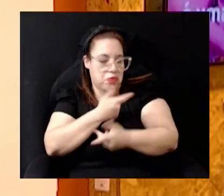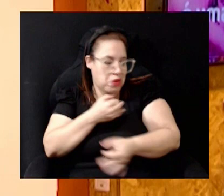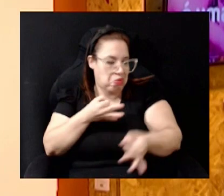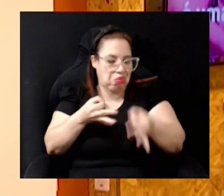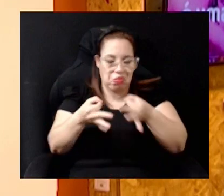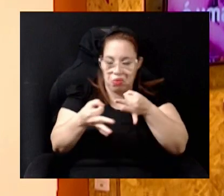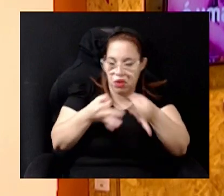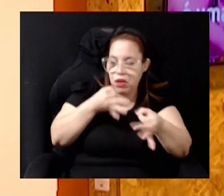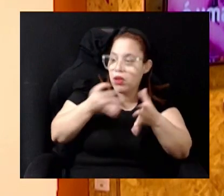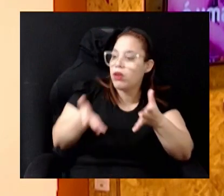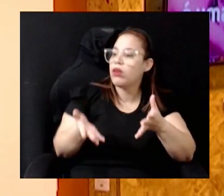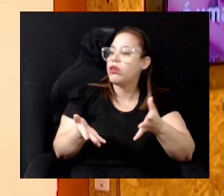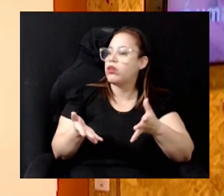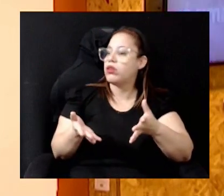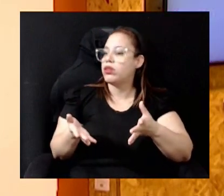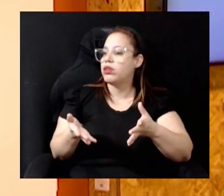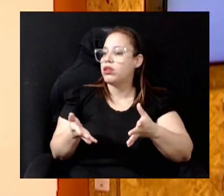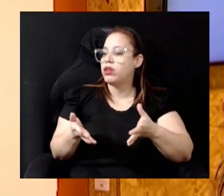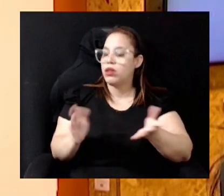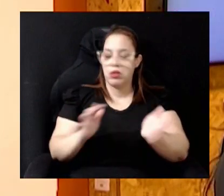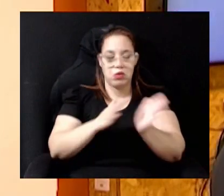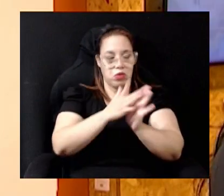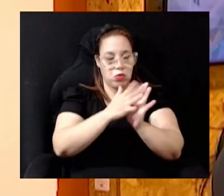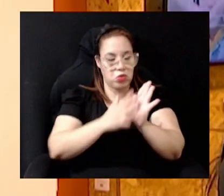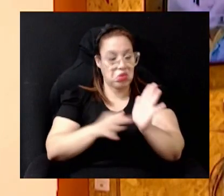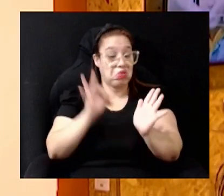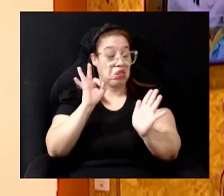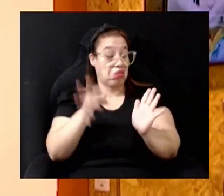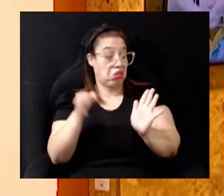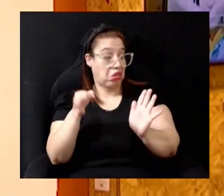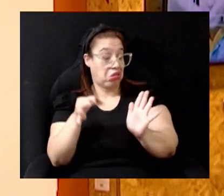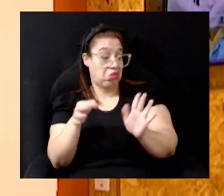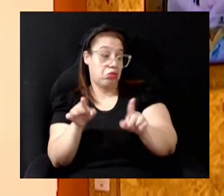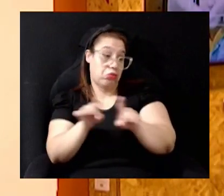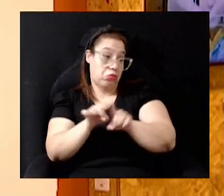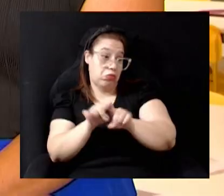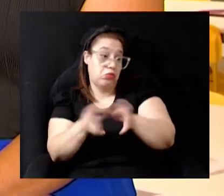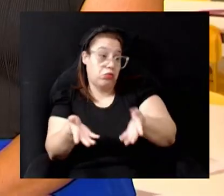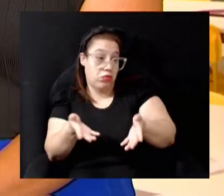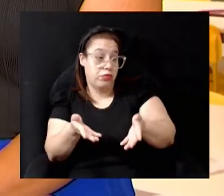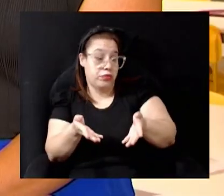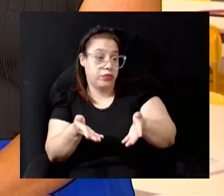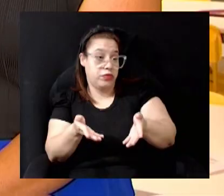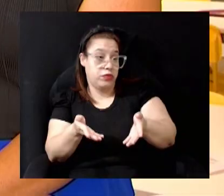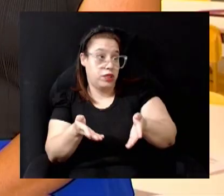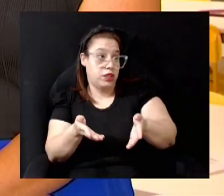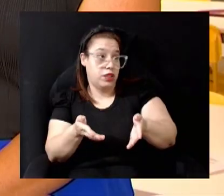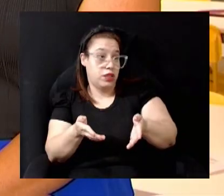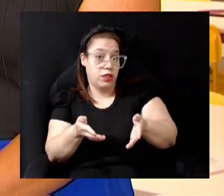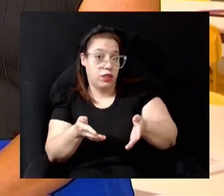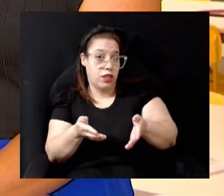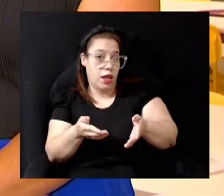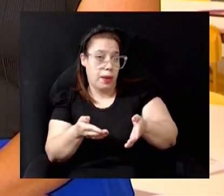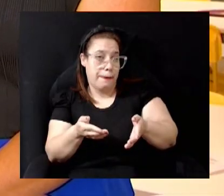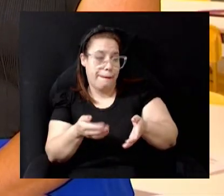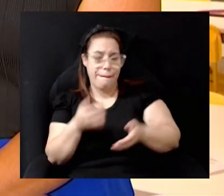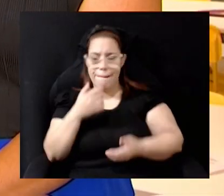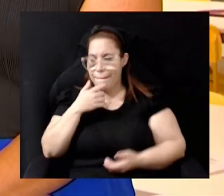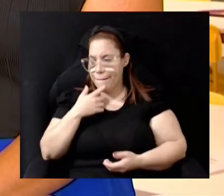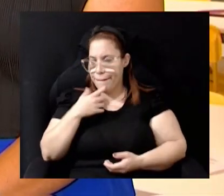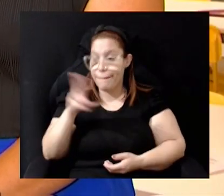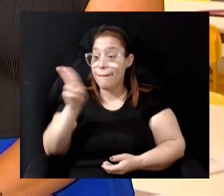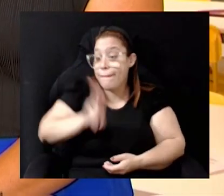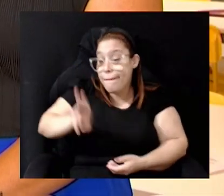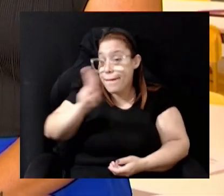com tipografia adequada, e elas também têm aí são projetadas para que a utilização